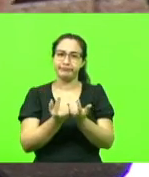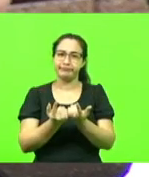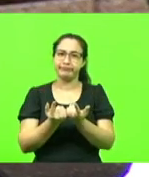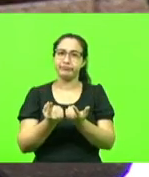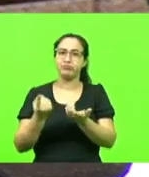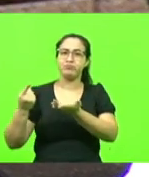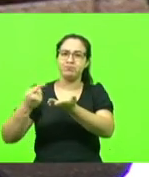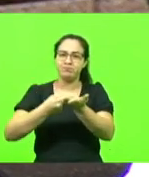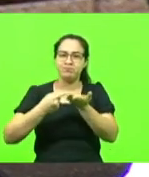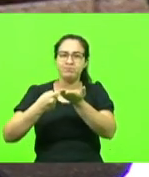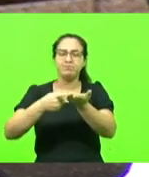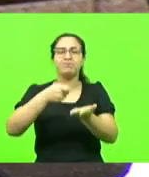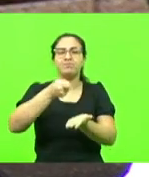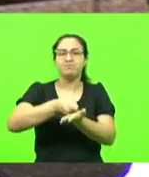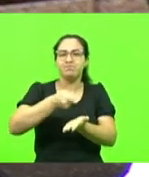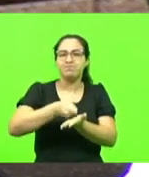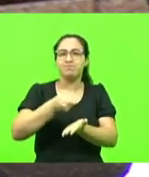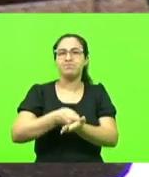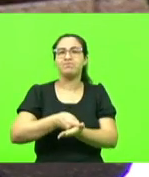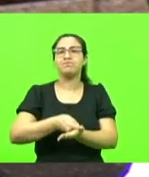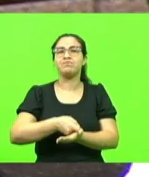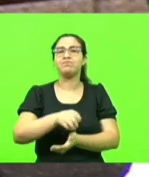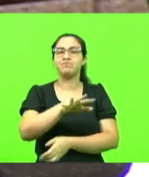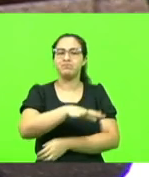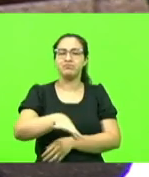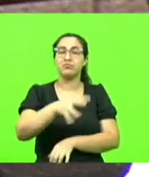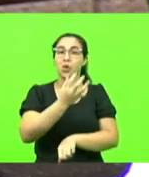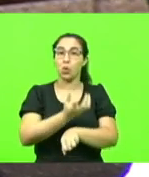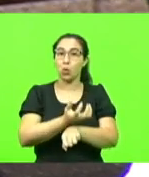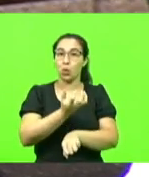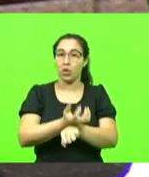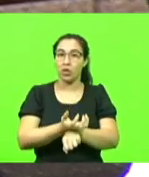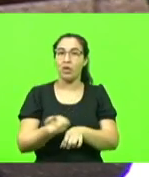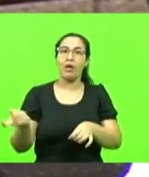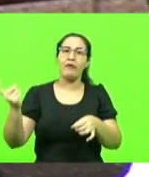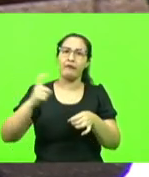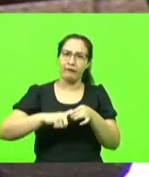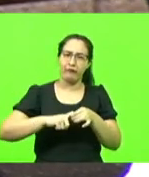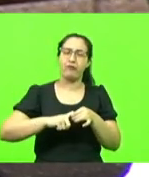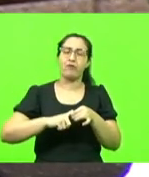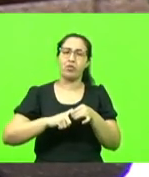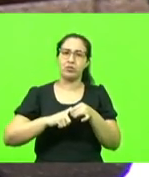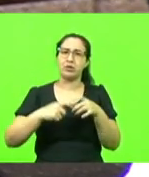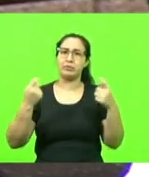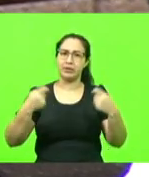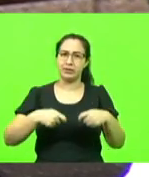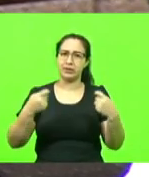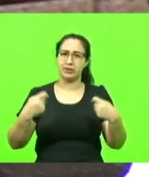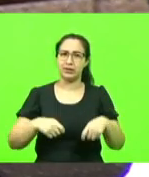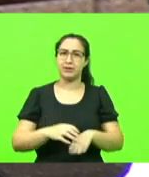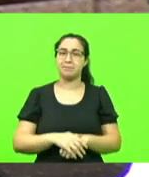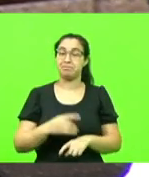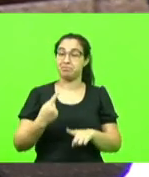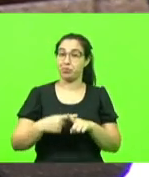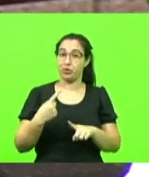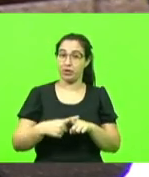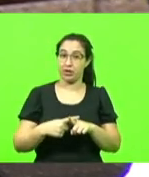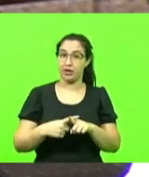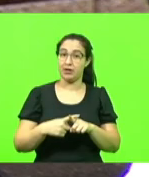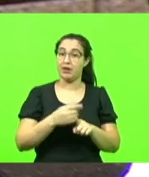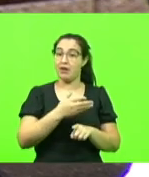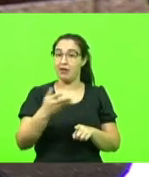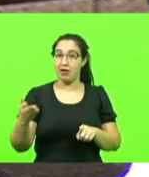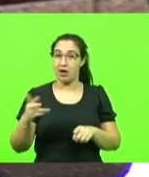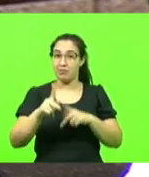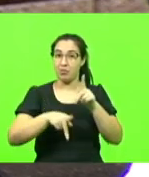nossos centros universitários da nossa UDESC retomem o quanto antes, pois os pagadores de impostos catarinenses, que muitas vezes